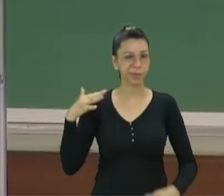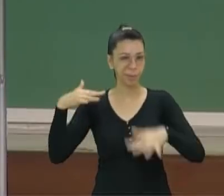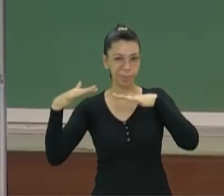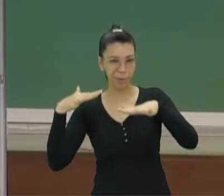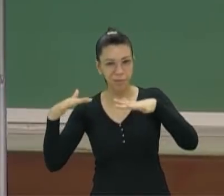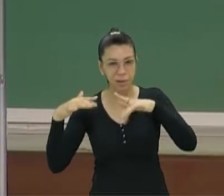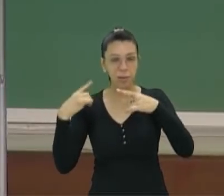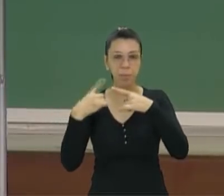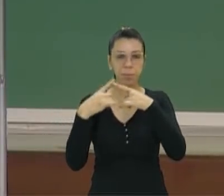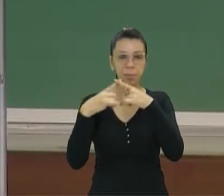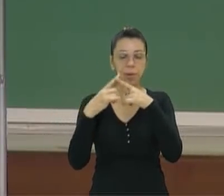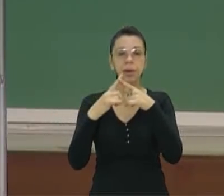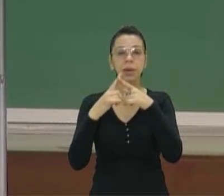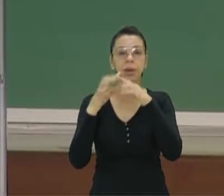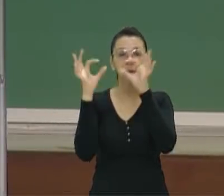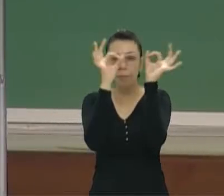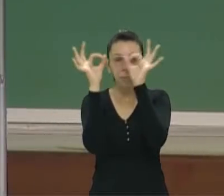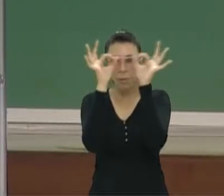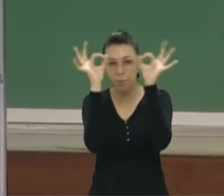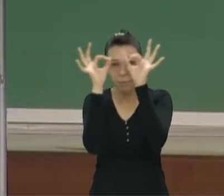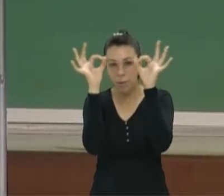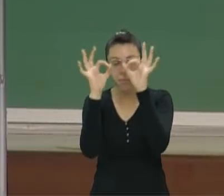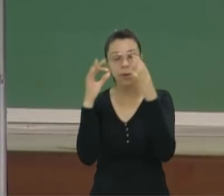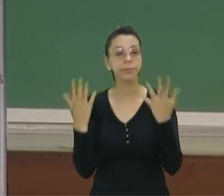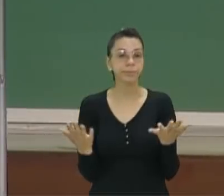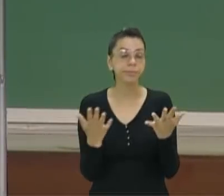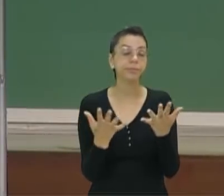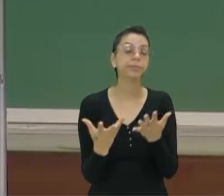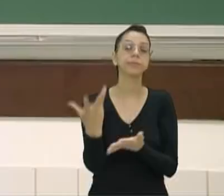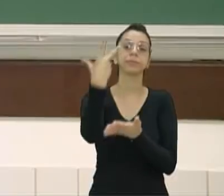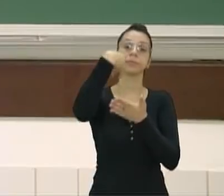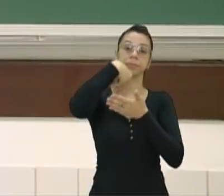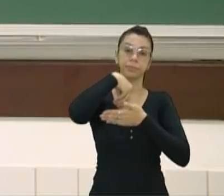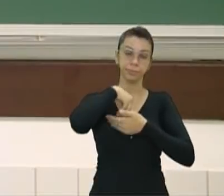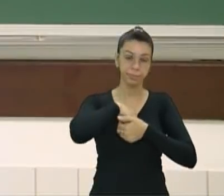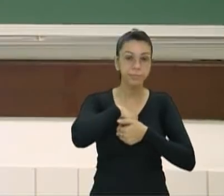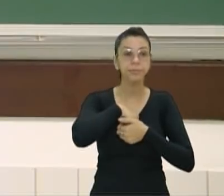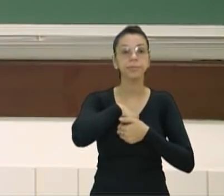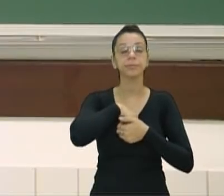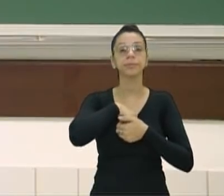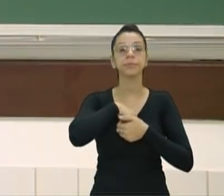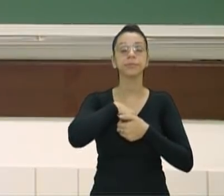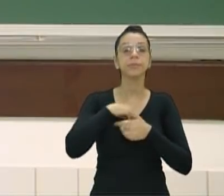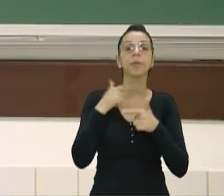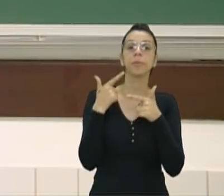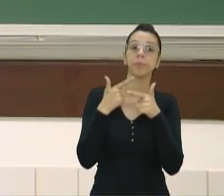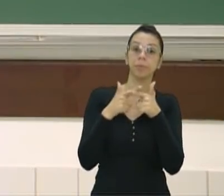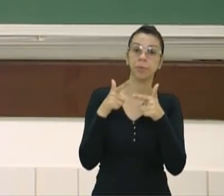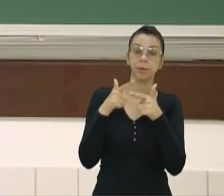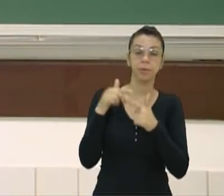mexendo, já que meus olhos veem dessa forma? E é aí que reside boa parte da